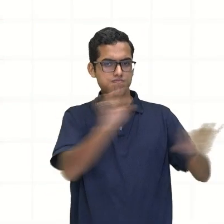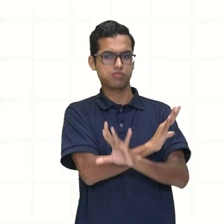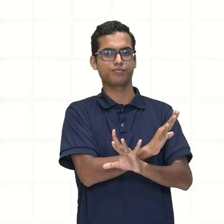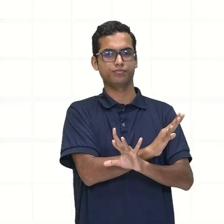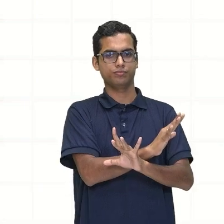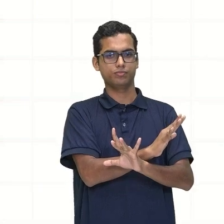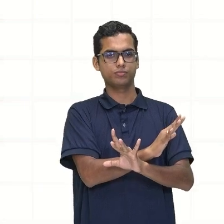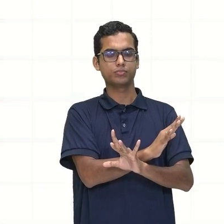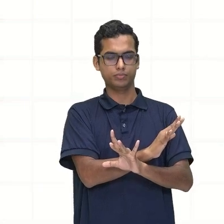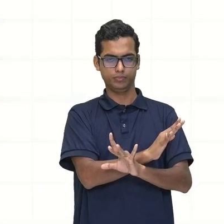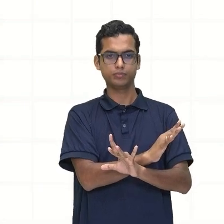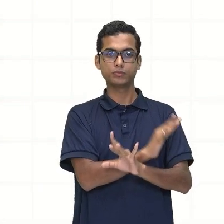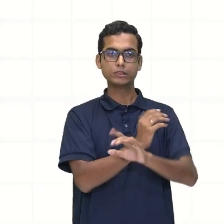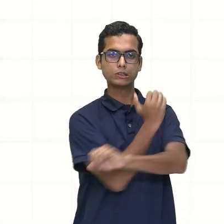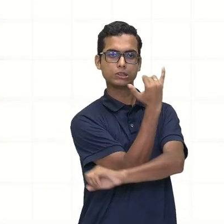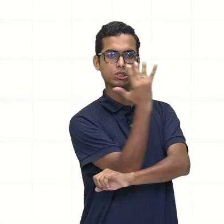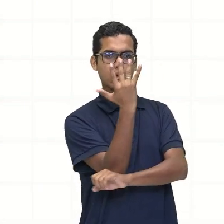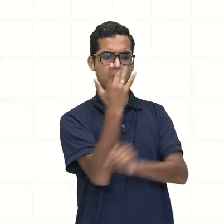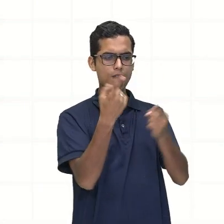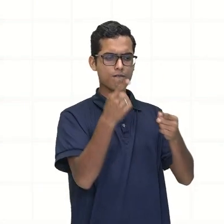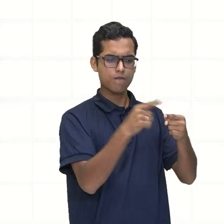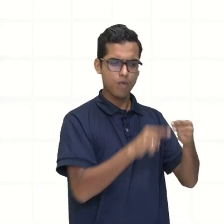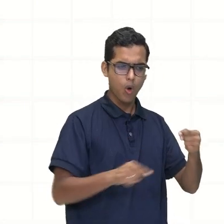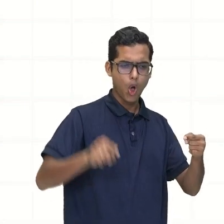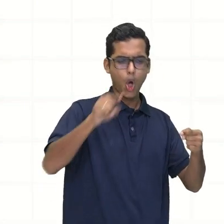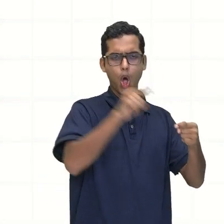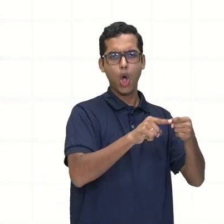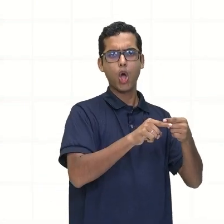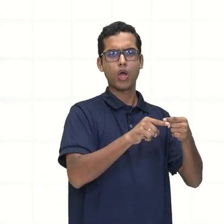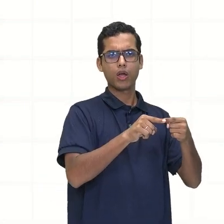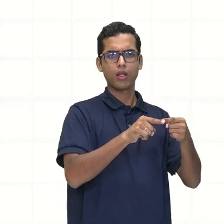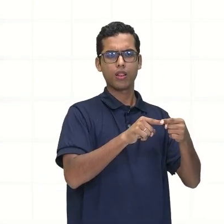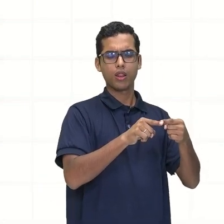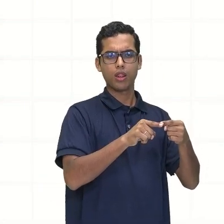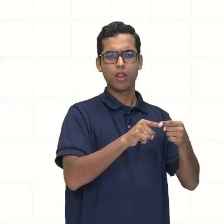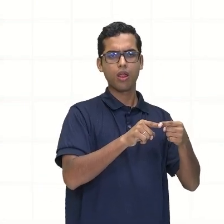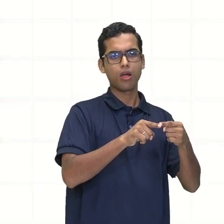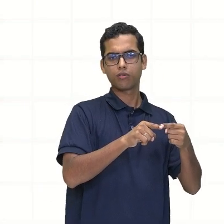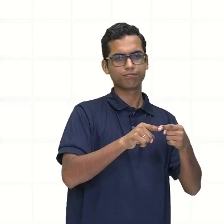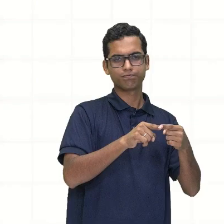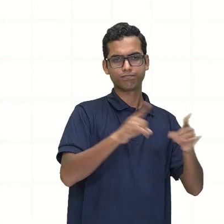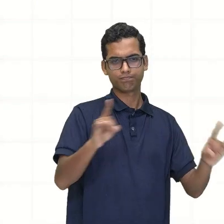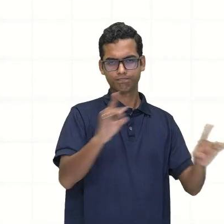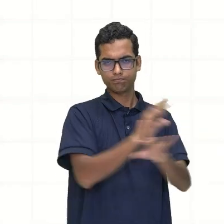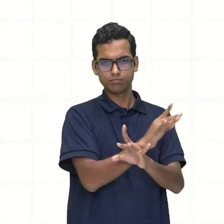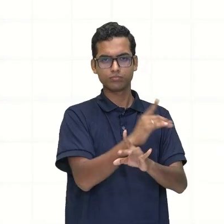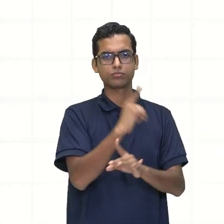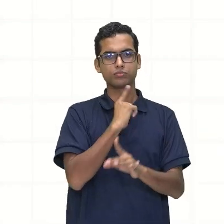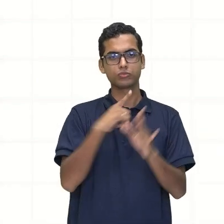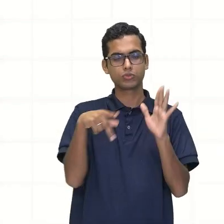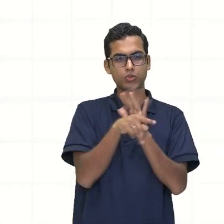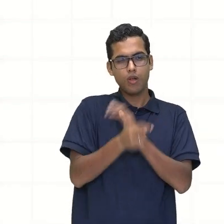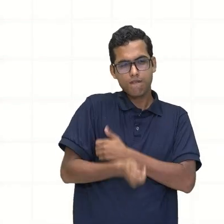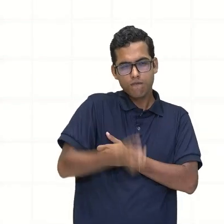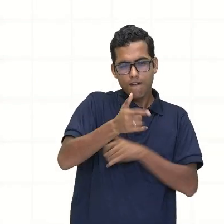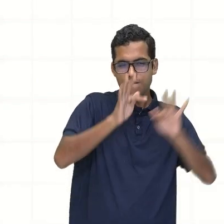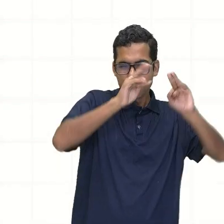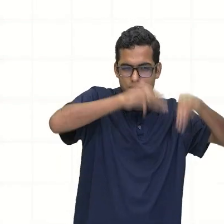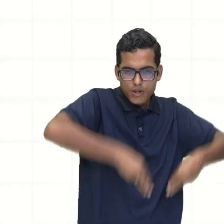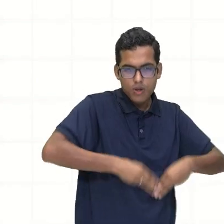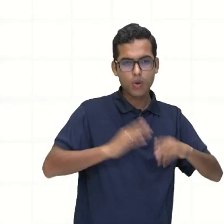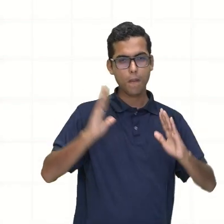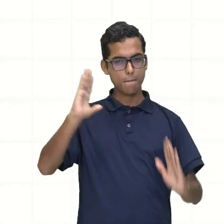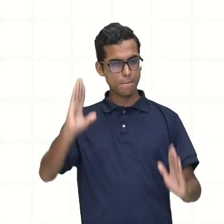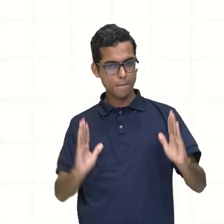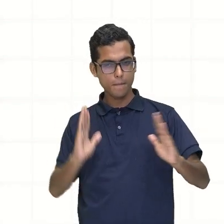né? Ou seja, eles terão um fim, seja um futuro próximo ou aí num período